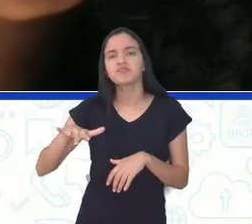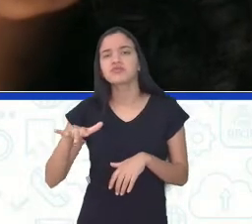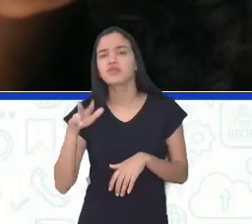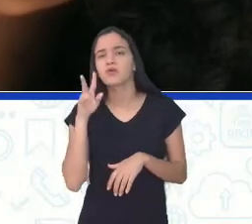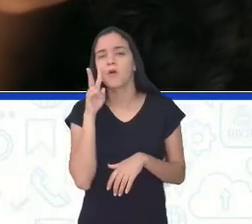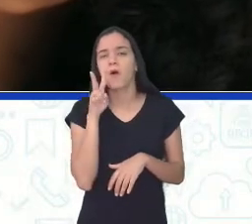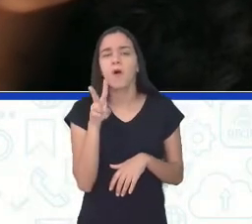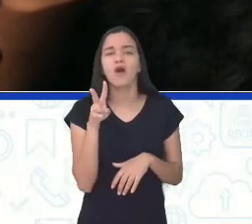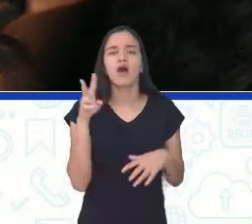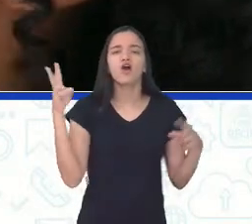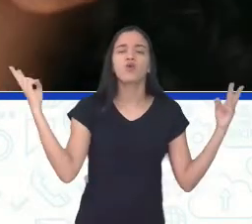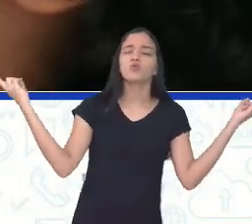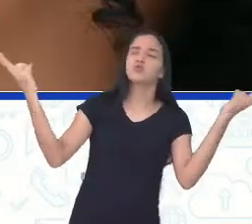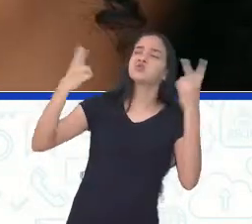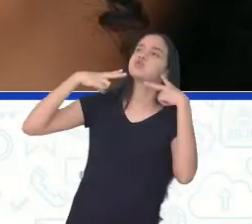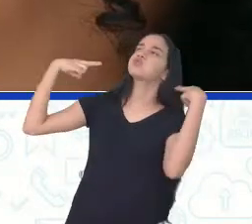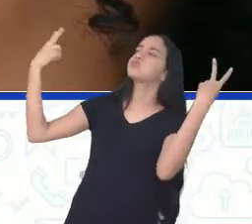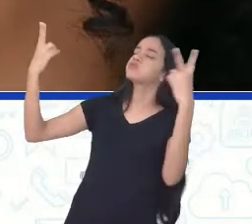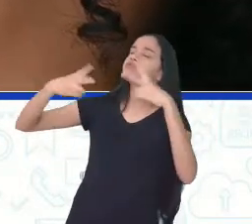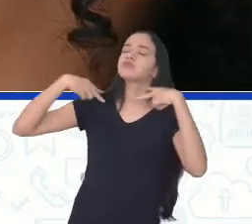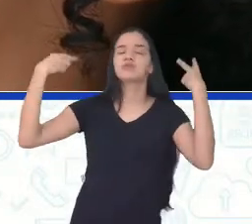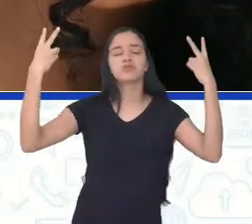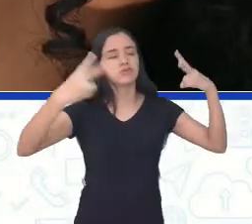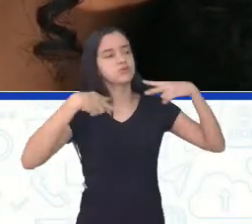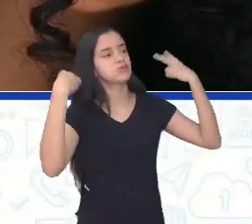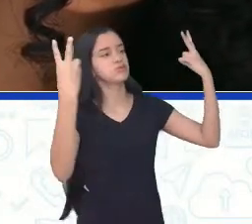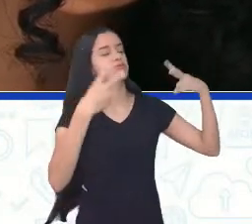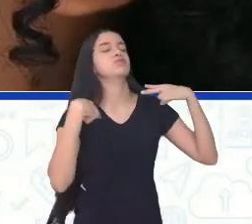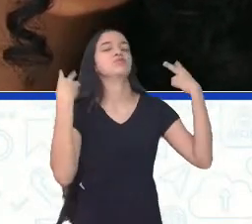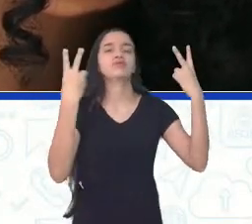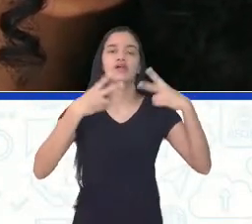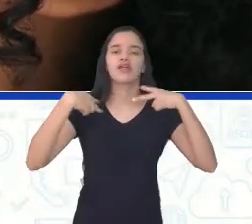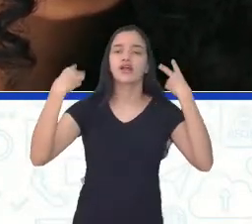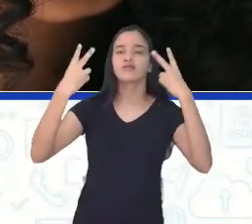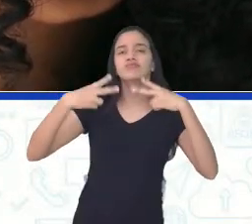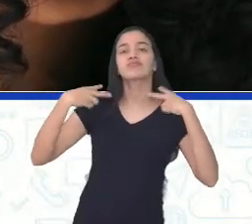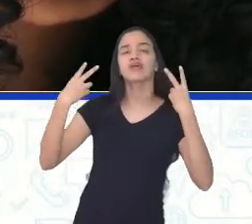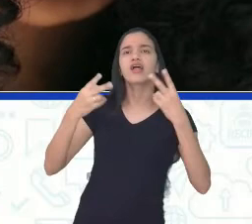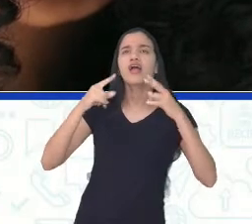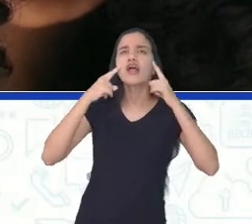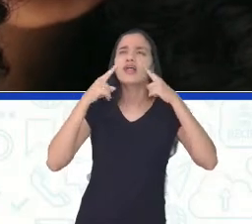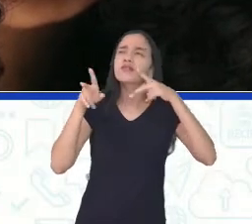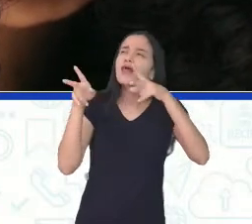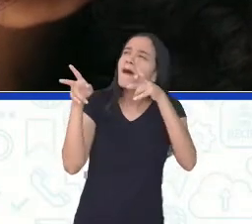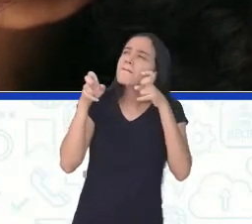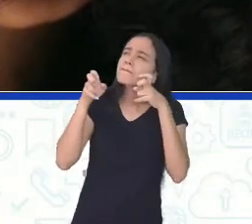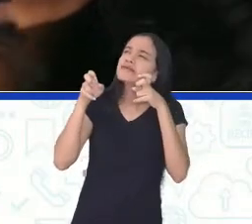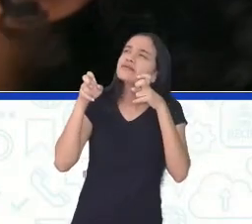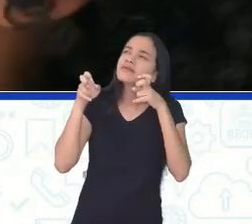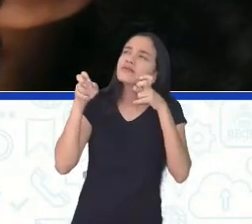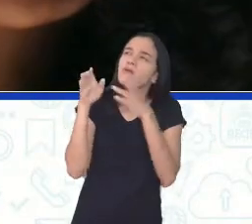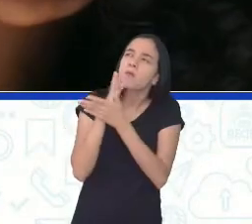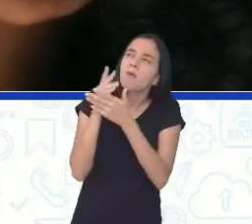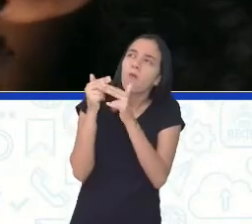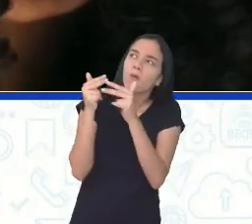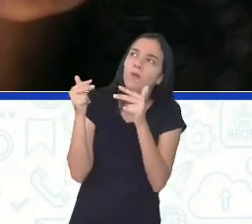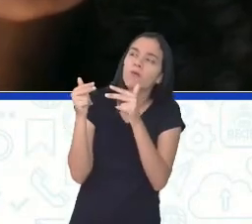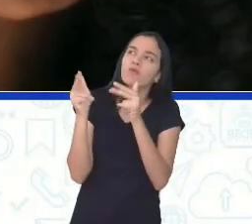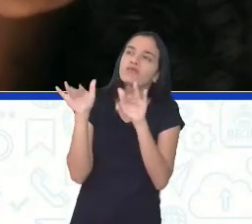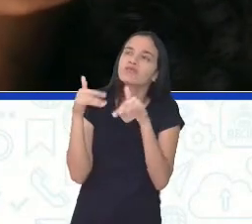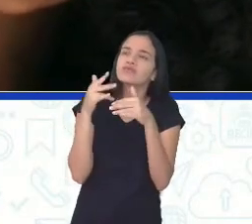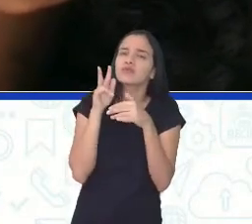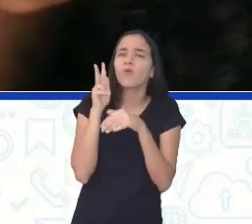Olha o vento batendo no cabelo, no rosto. Ela está atenta a alguma coisa. Será que ela